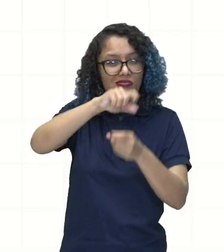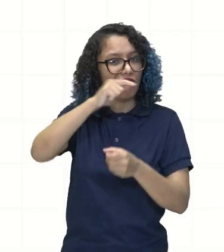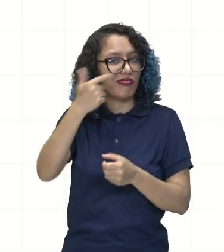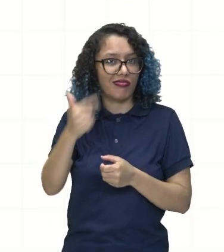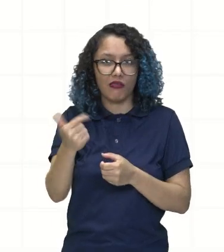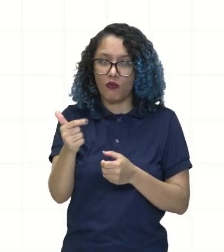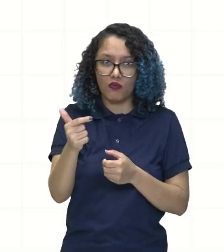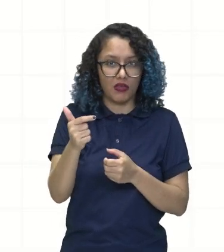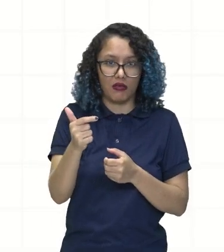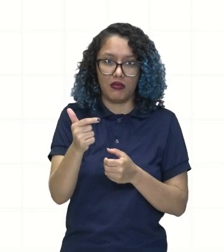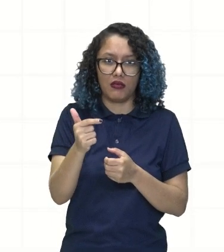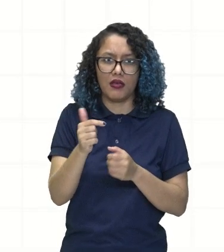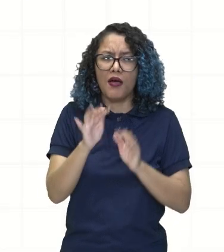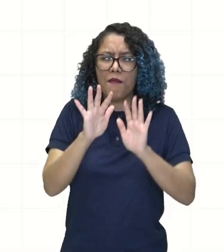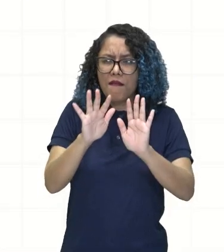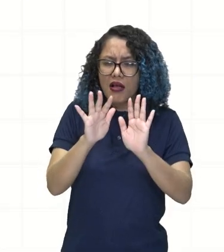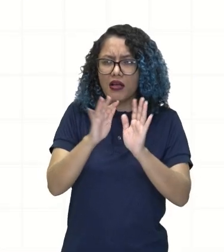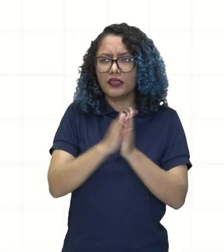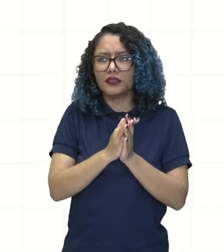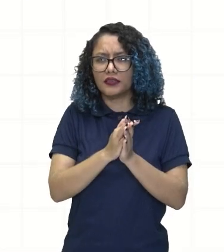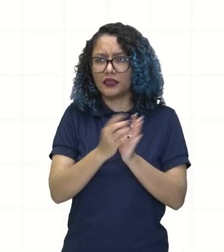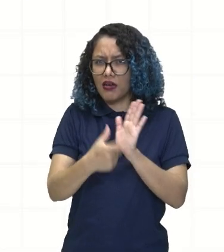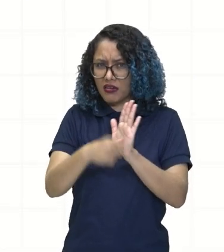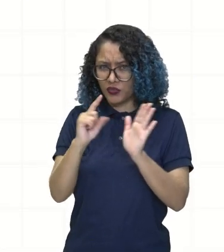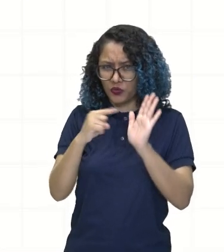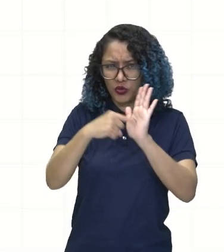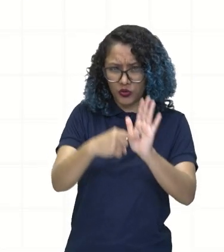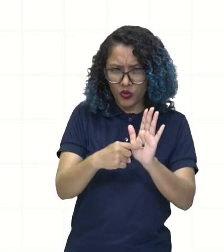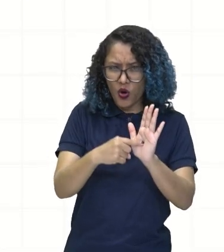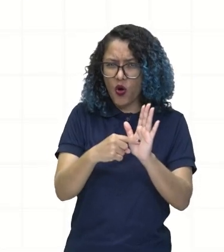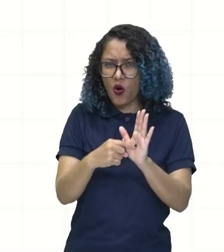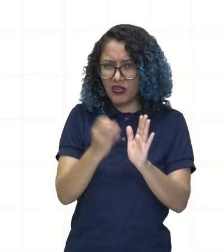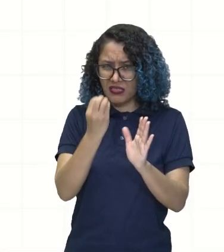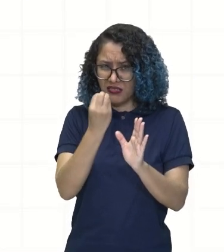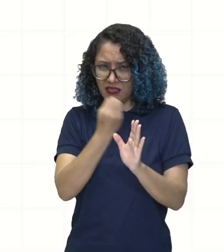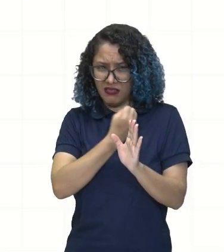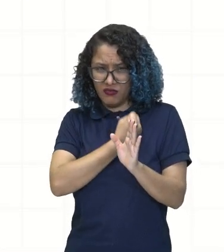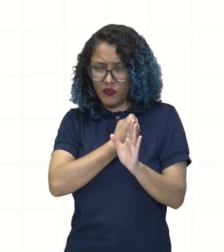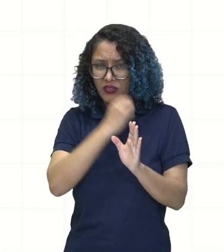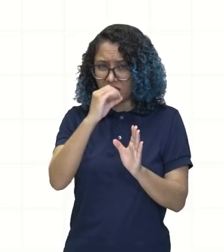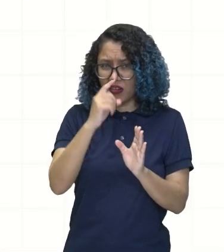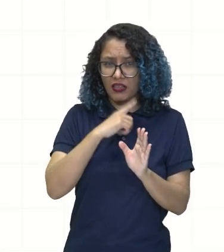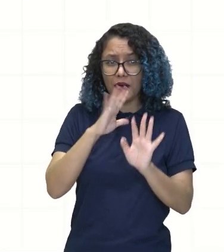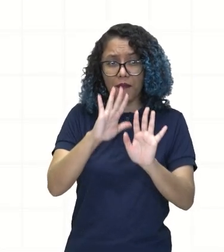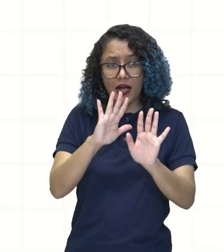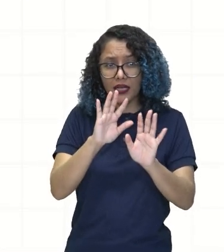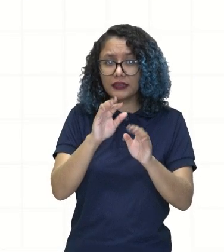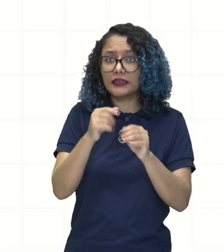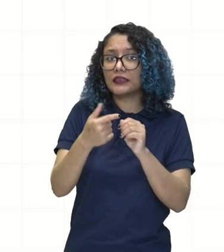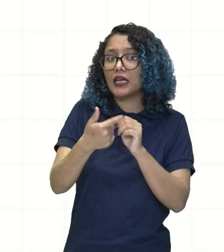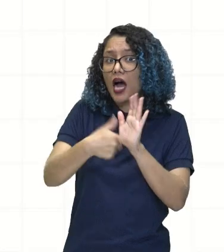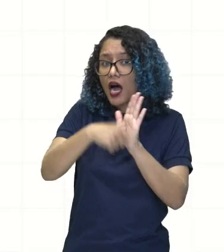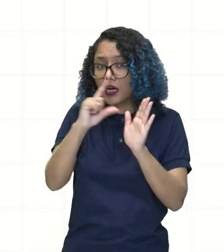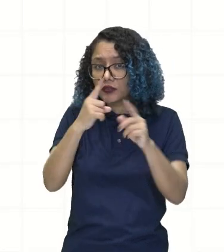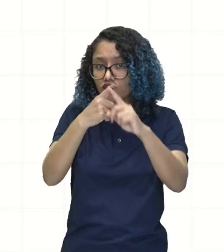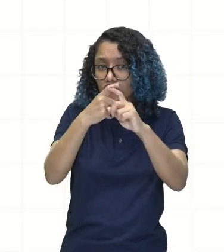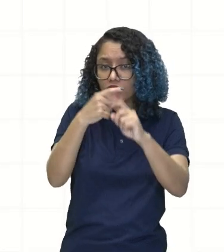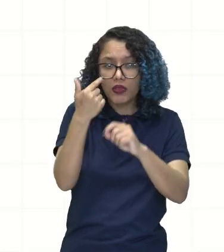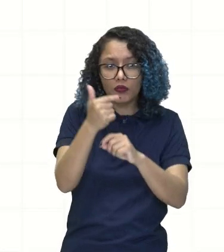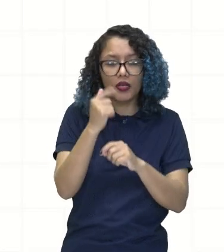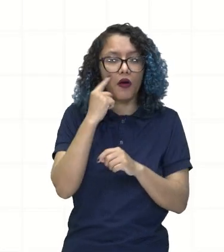o senhor não mostrou com o zero? Sim, mas não havia esse asterisco, tá?